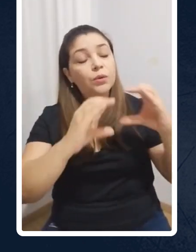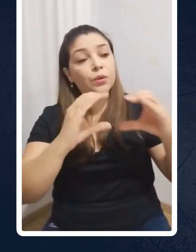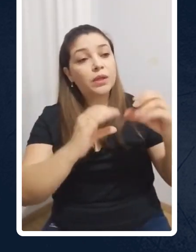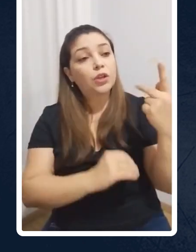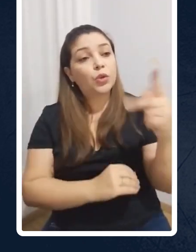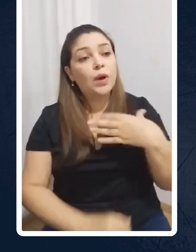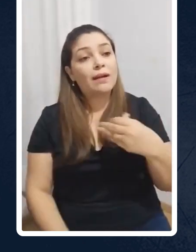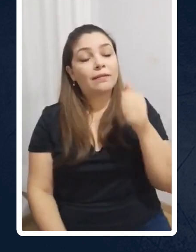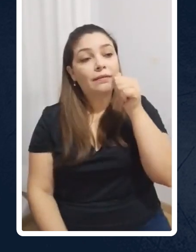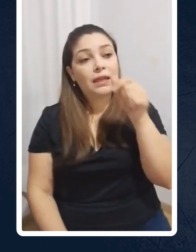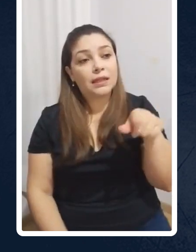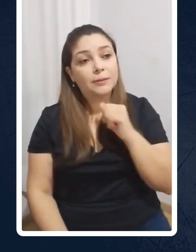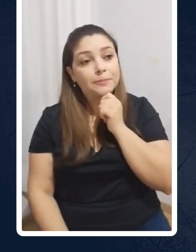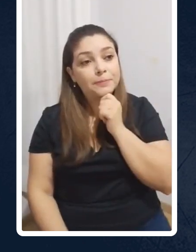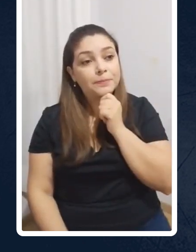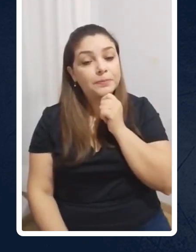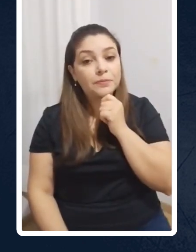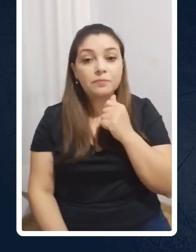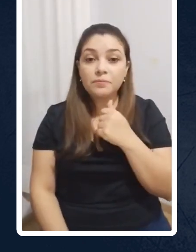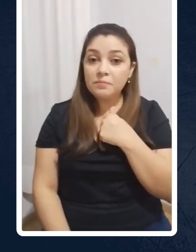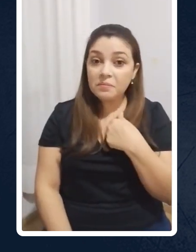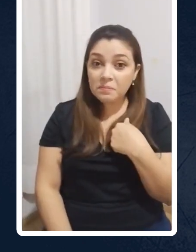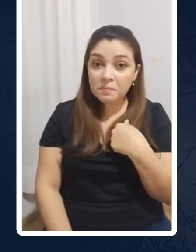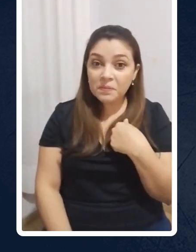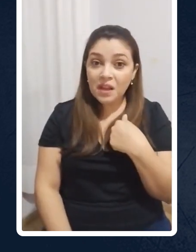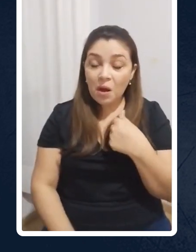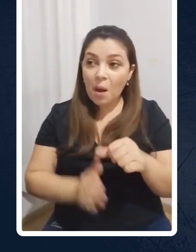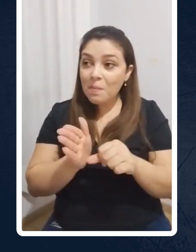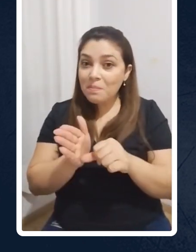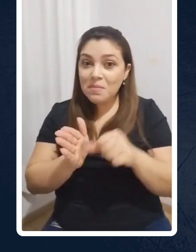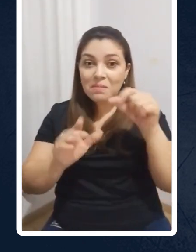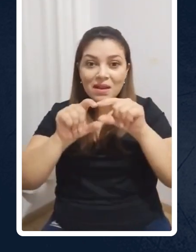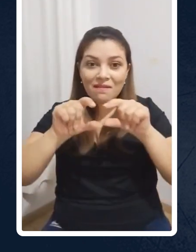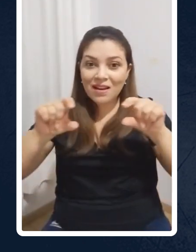A primeira frase que me brotou, eu falei.